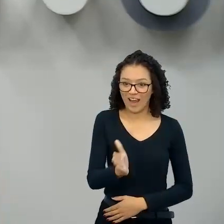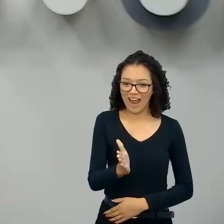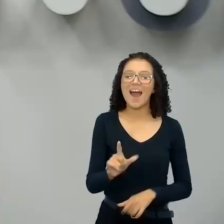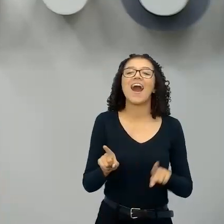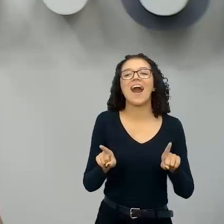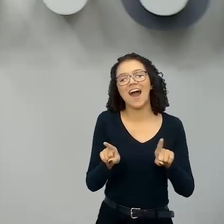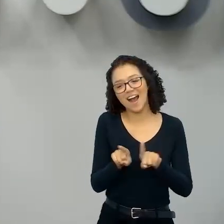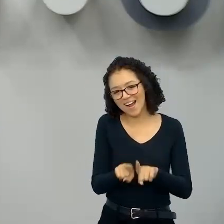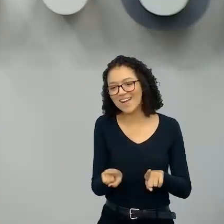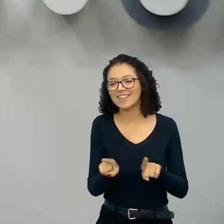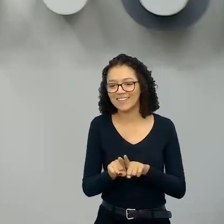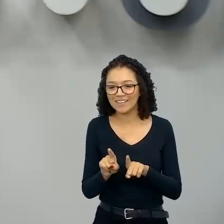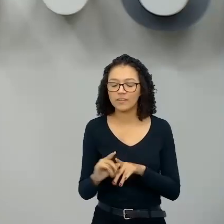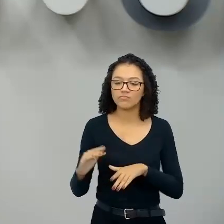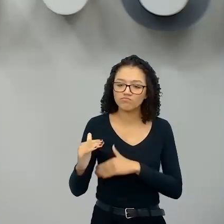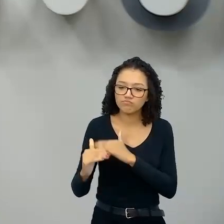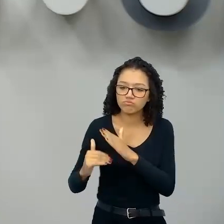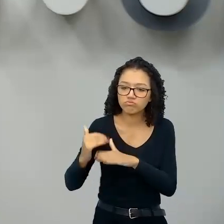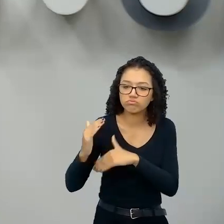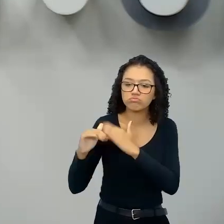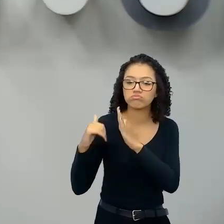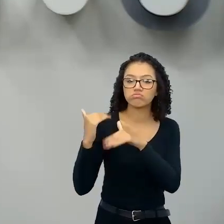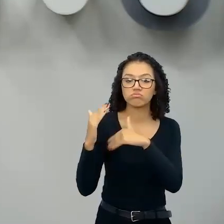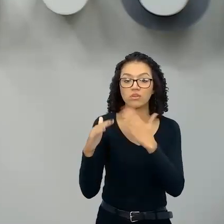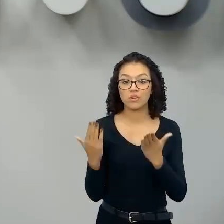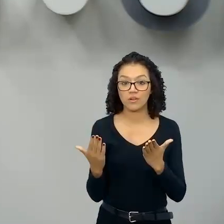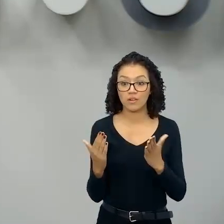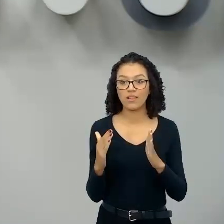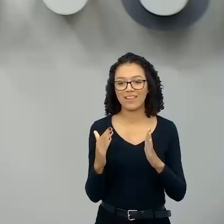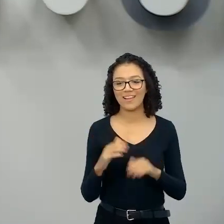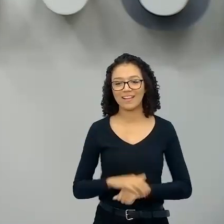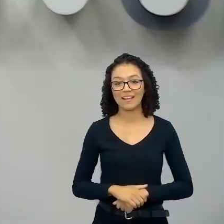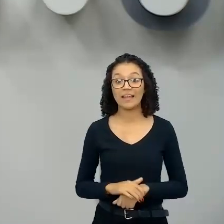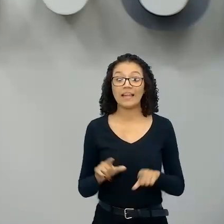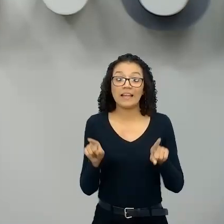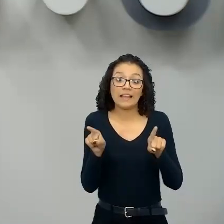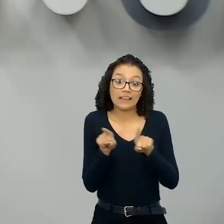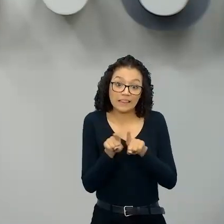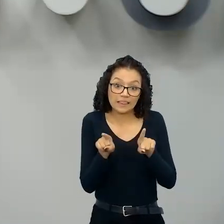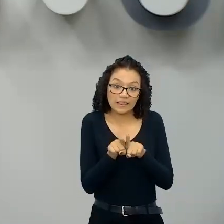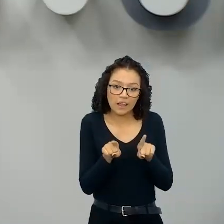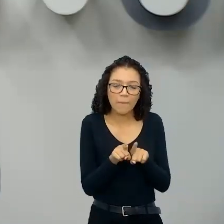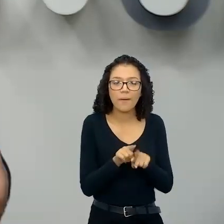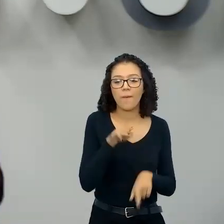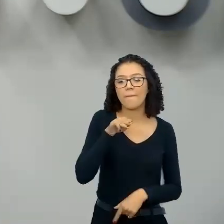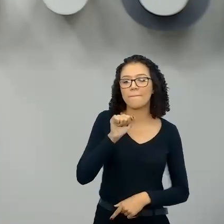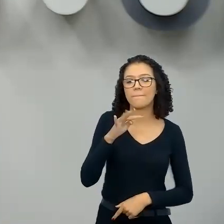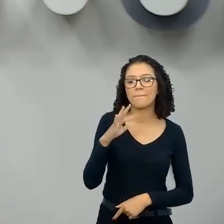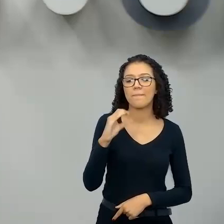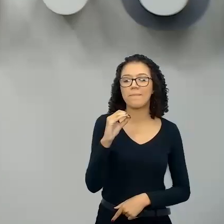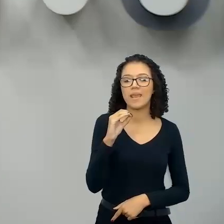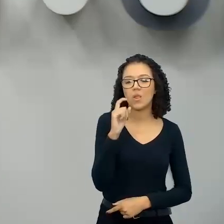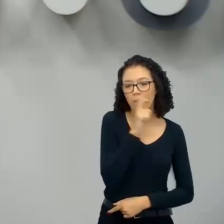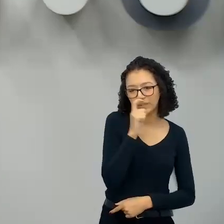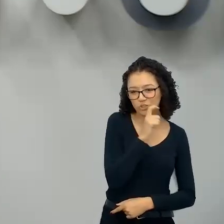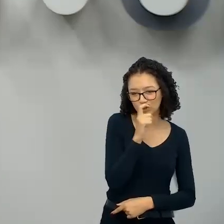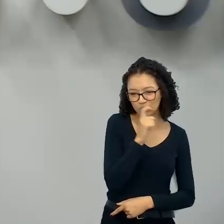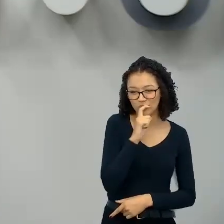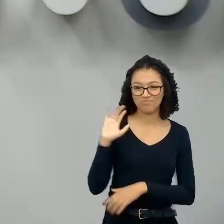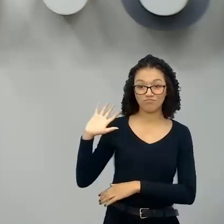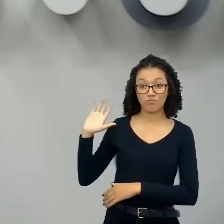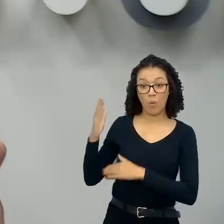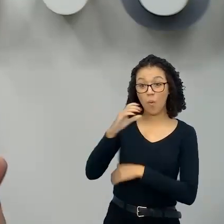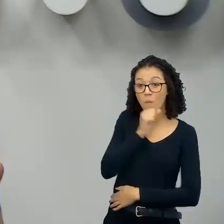ativa entrar no combate. Até quebrando alguns estigmas, alguns mitos culturais que, infelizmente, nós